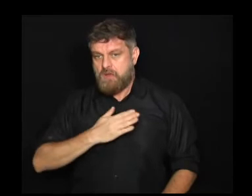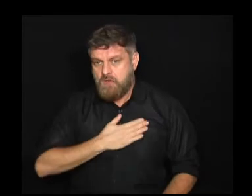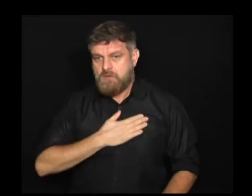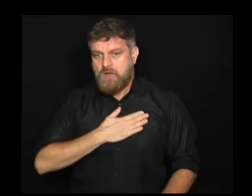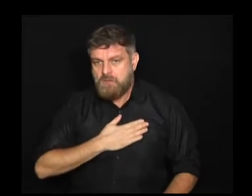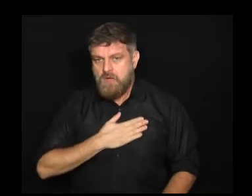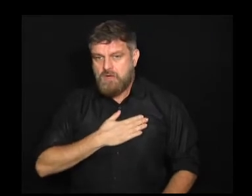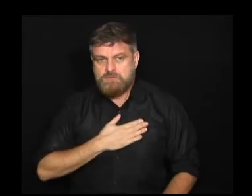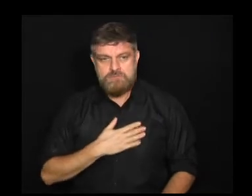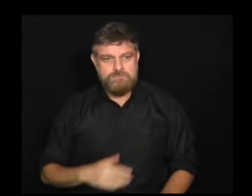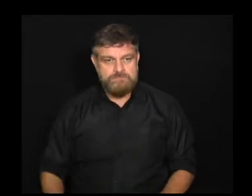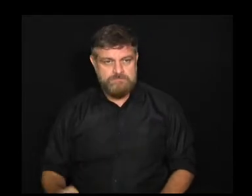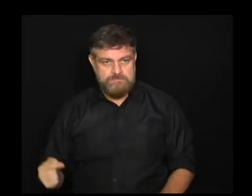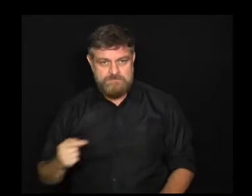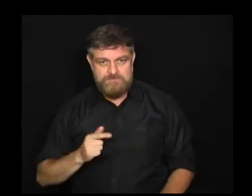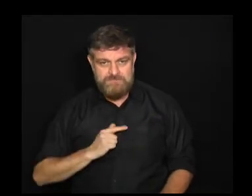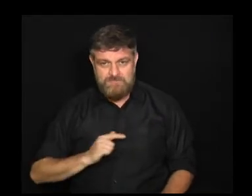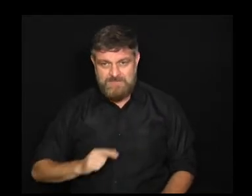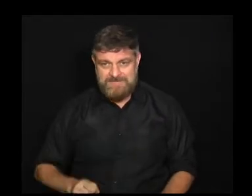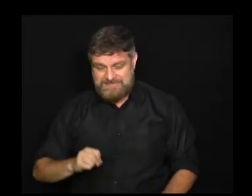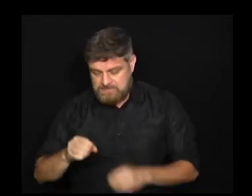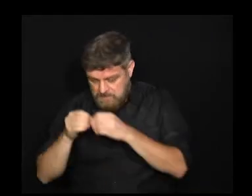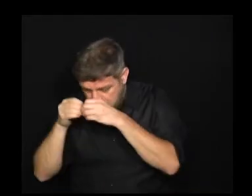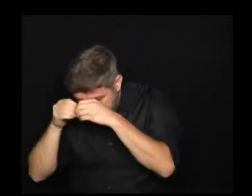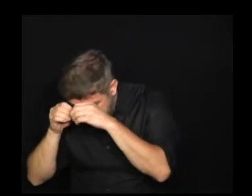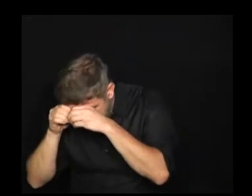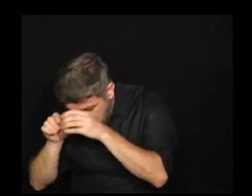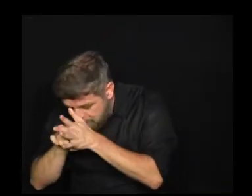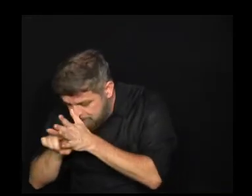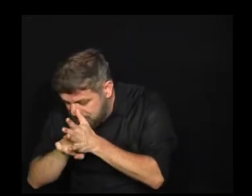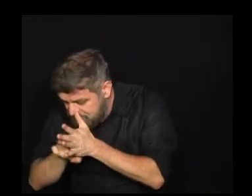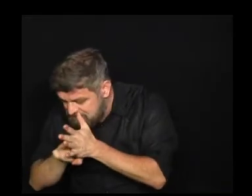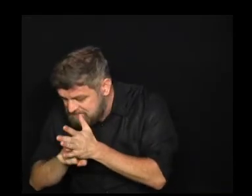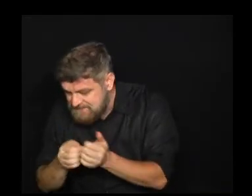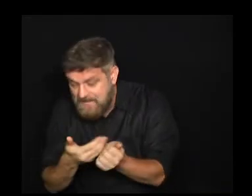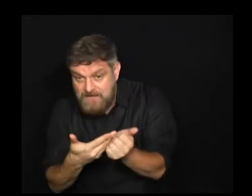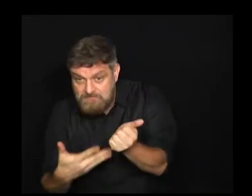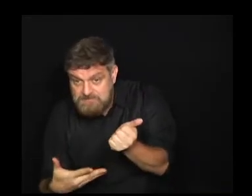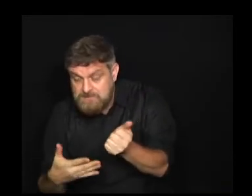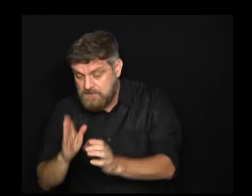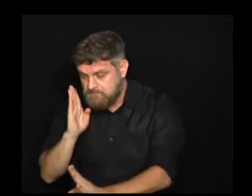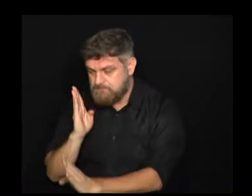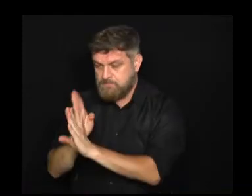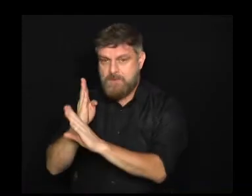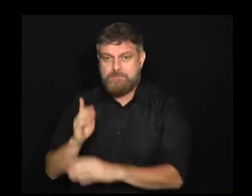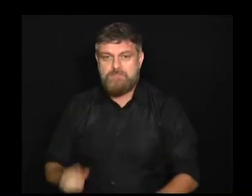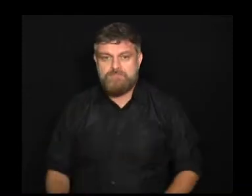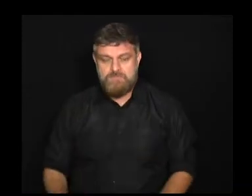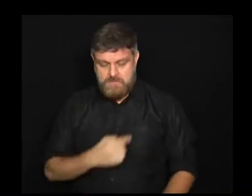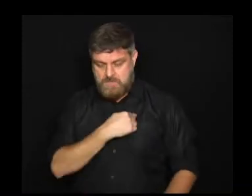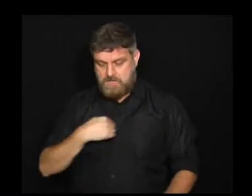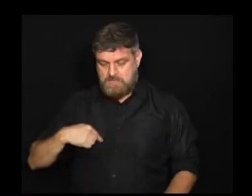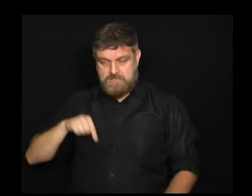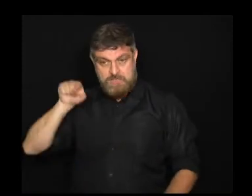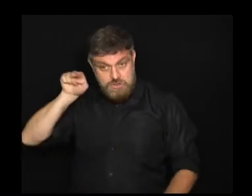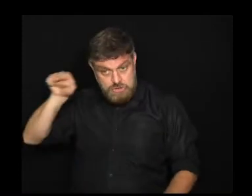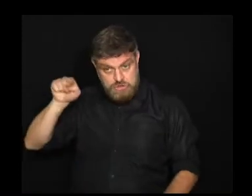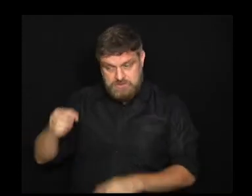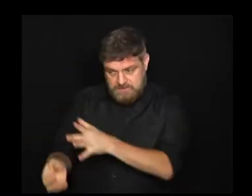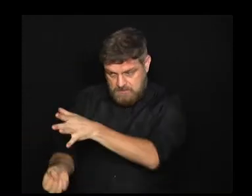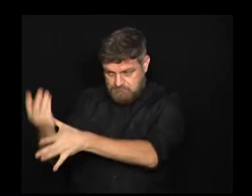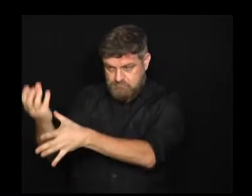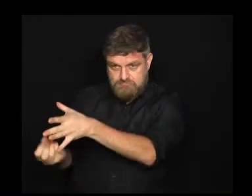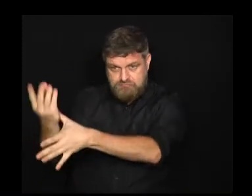ser. A definição de caso é confirmação laboratorial depois, né? A transmissão hoje é só a China, ainda não foi modificado isso,